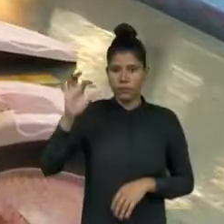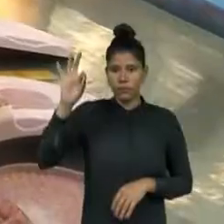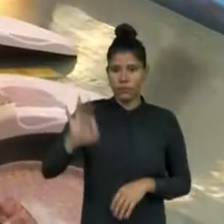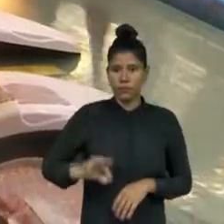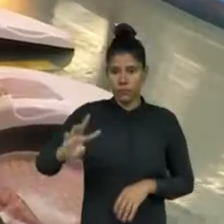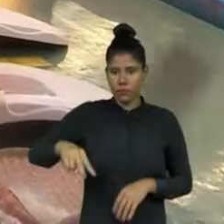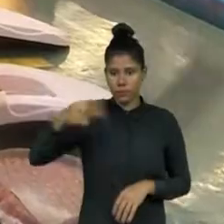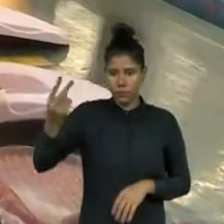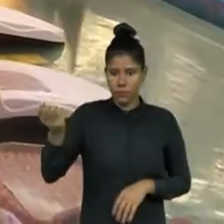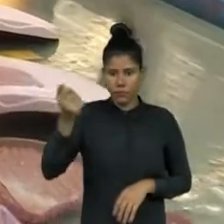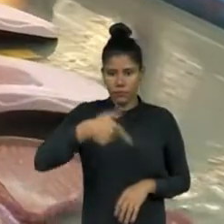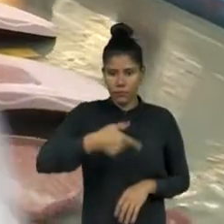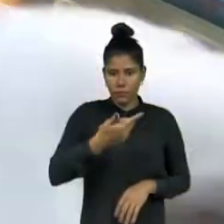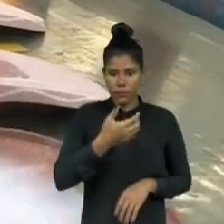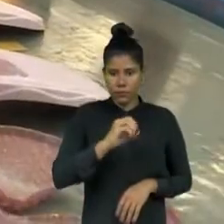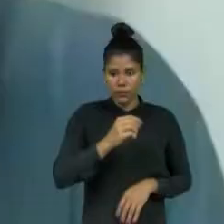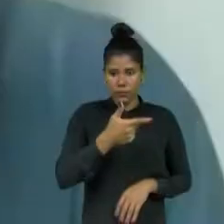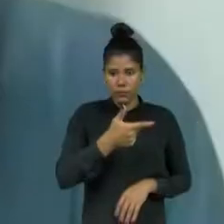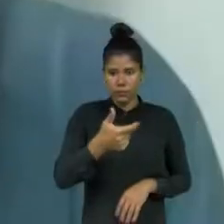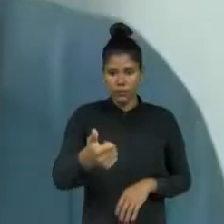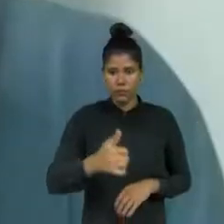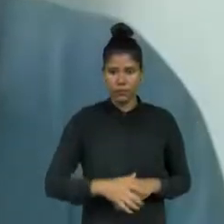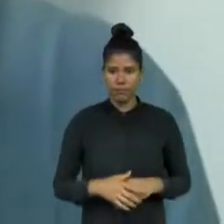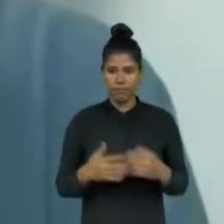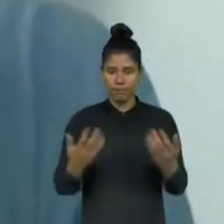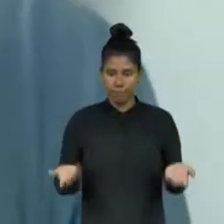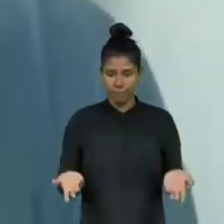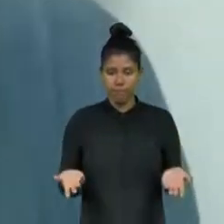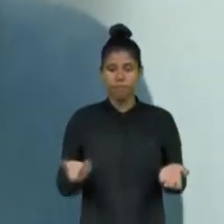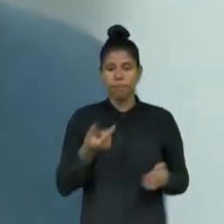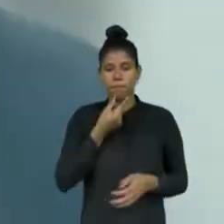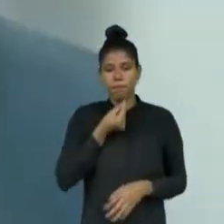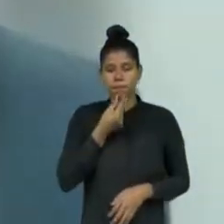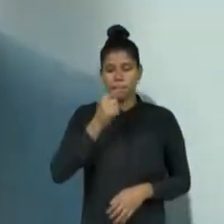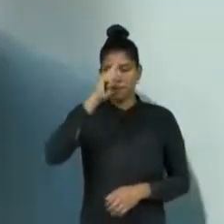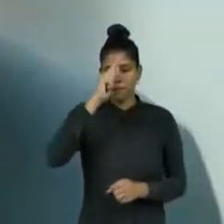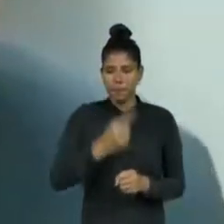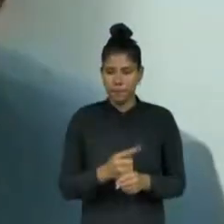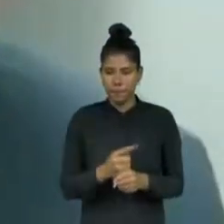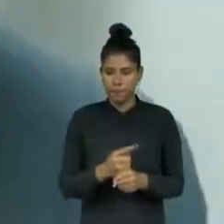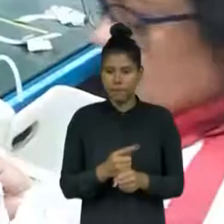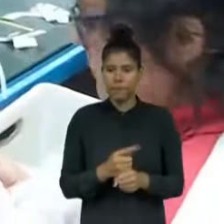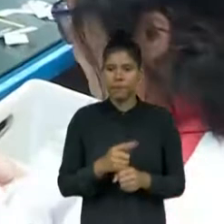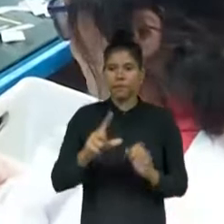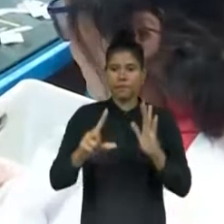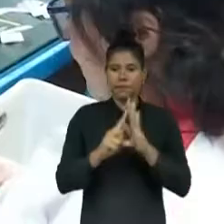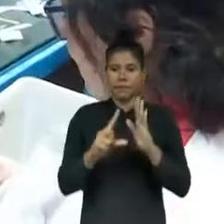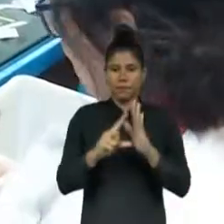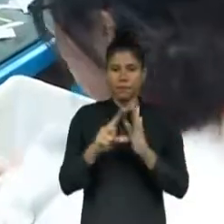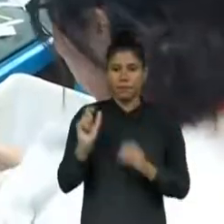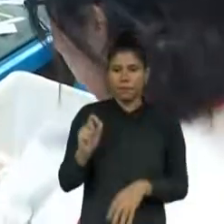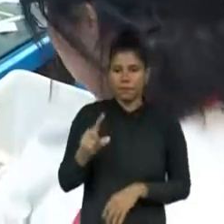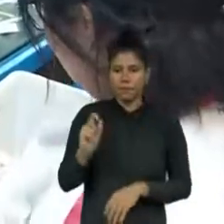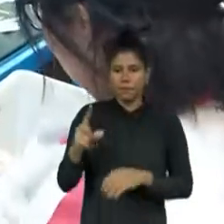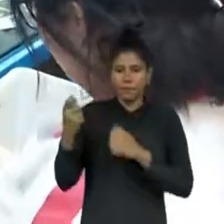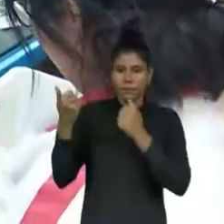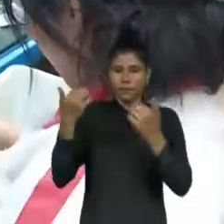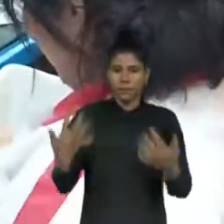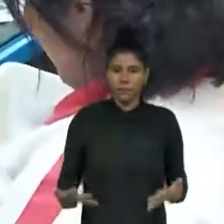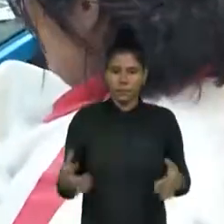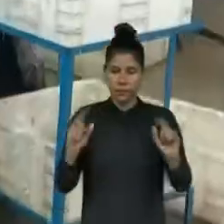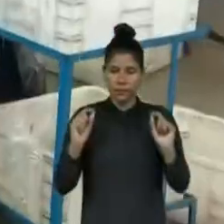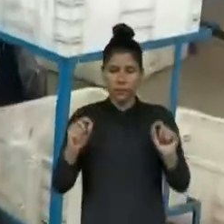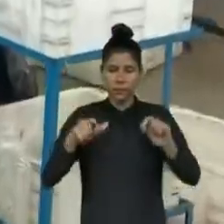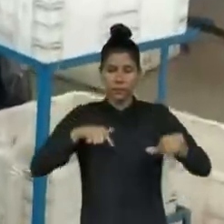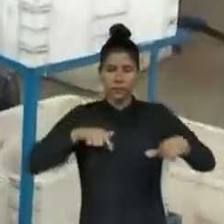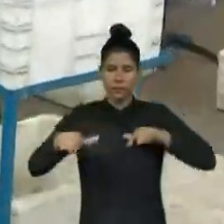2021. Apesar dos números positivos, este gerente de operações de uma loja de Sobral explica que a geração de empregos